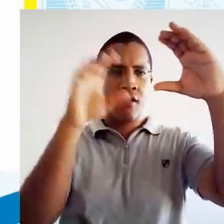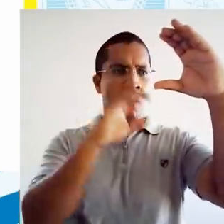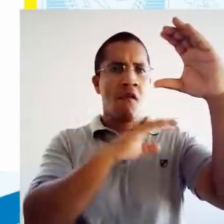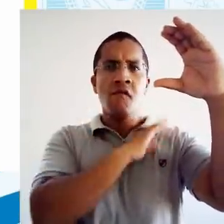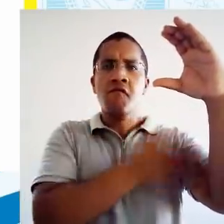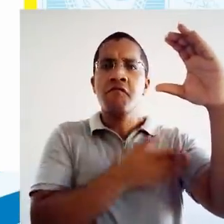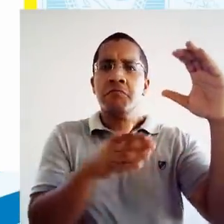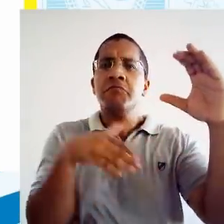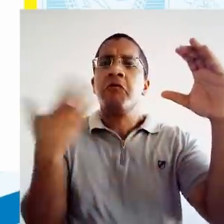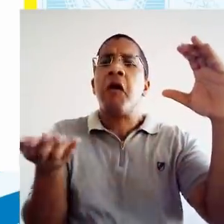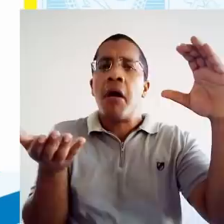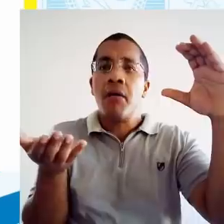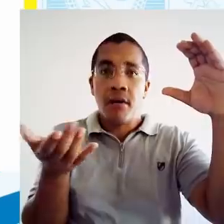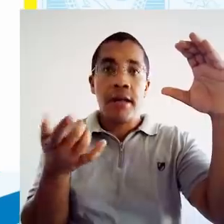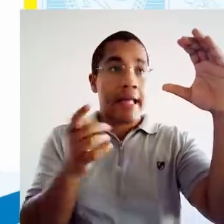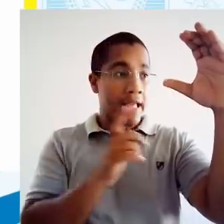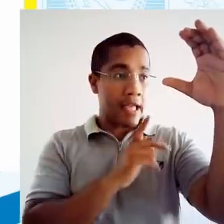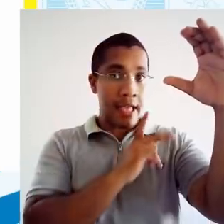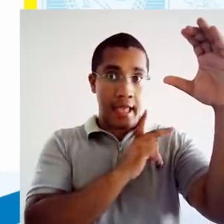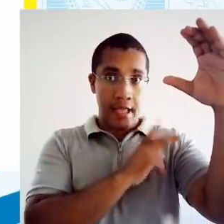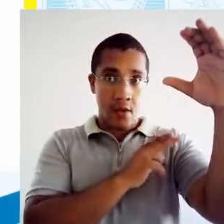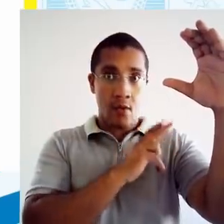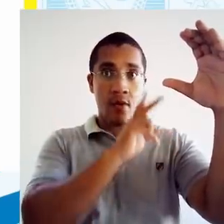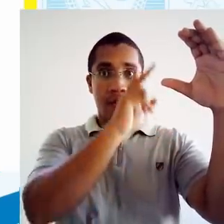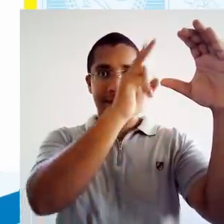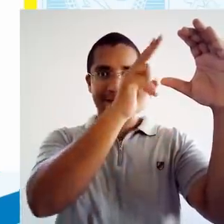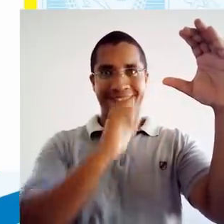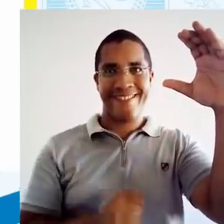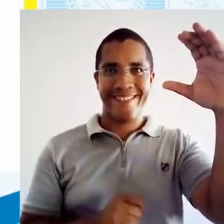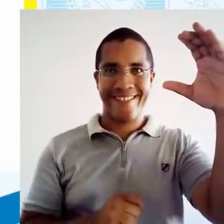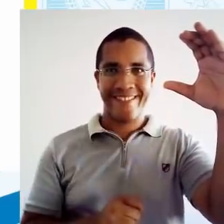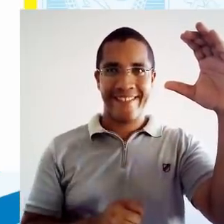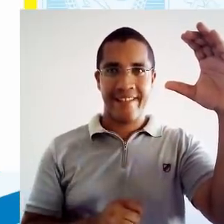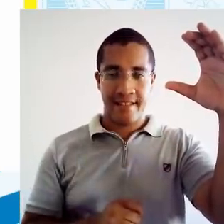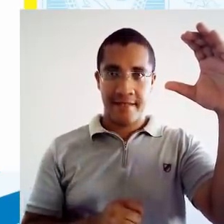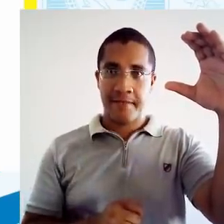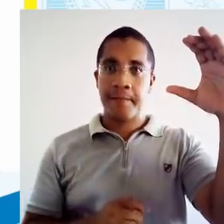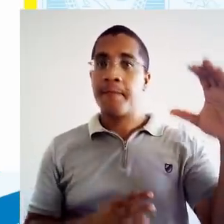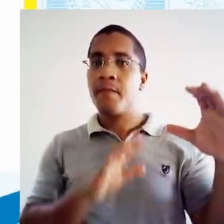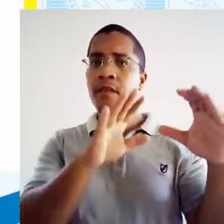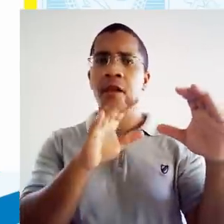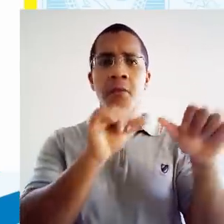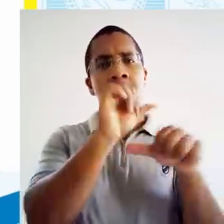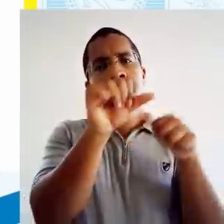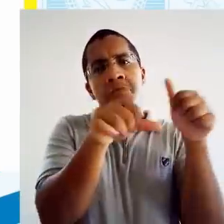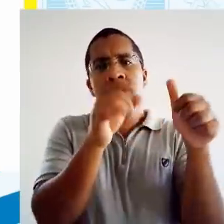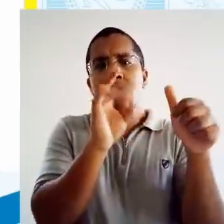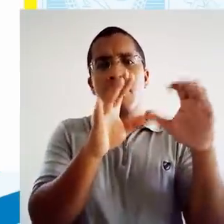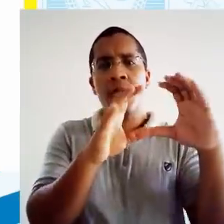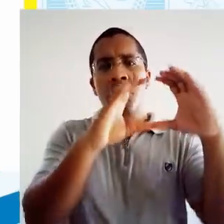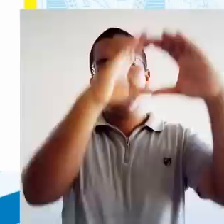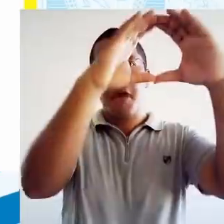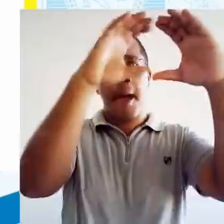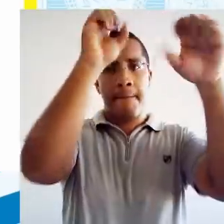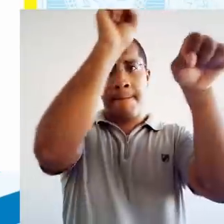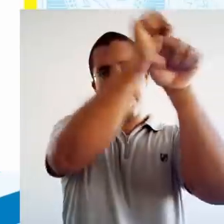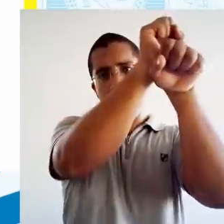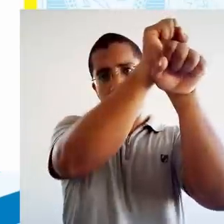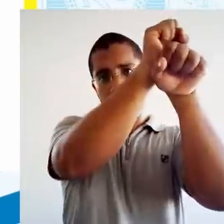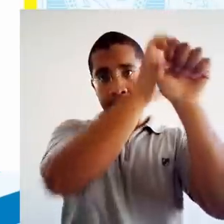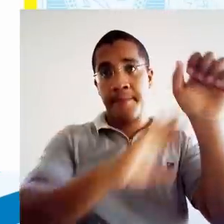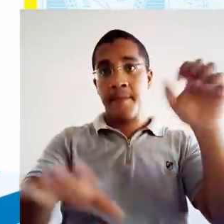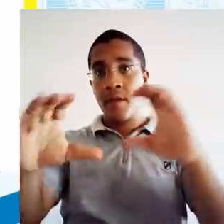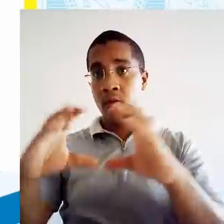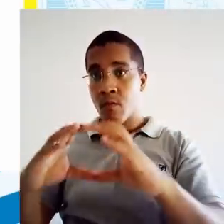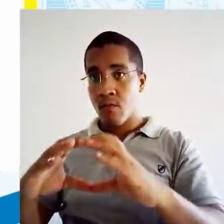que a gente vai chamar de força resistente. Apenas muda aí o sentido da força. Já